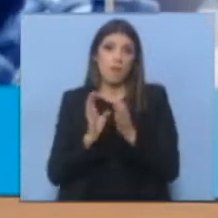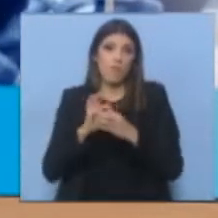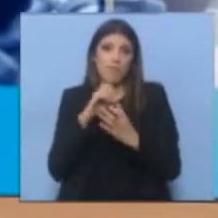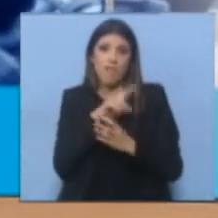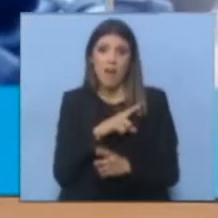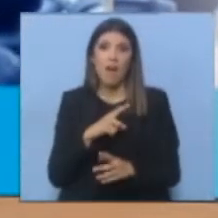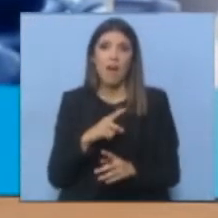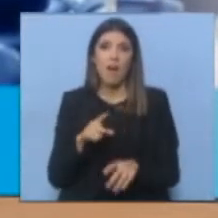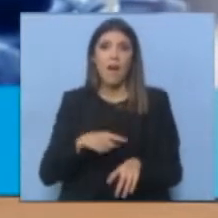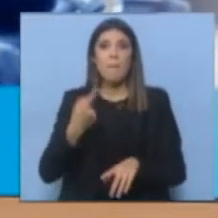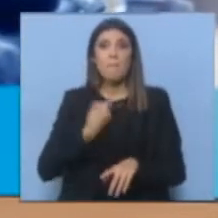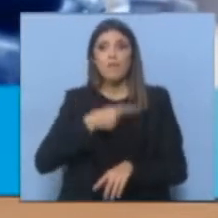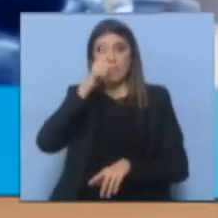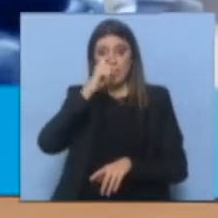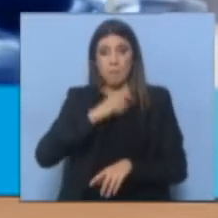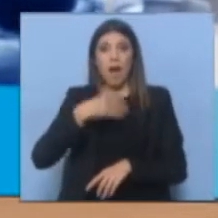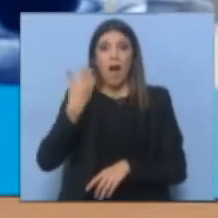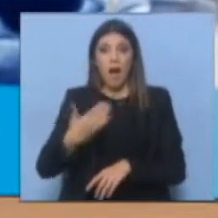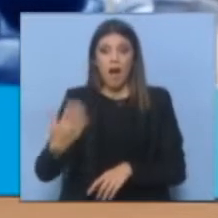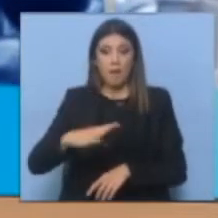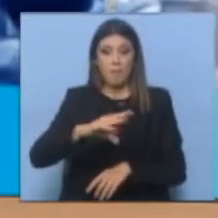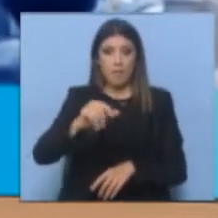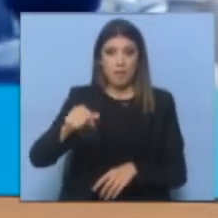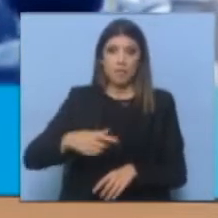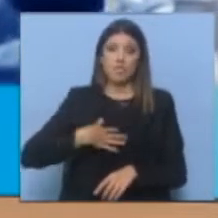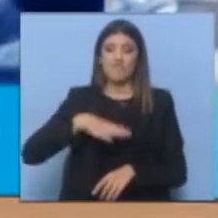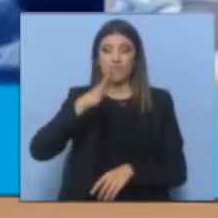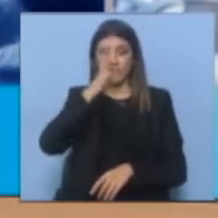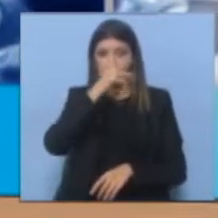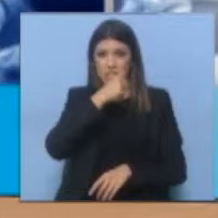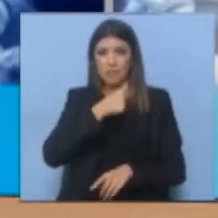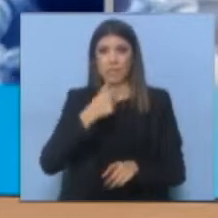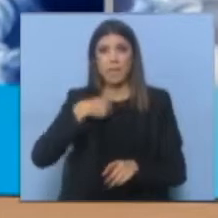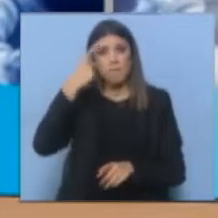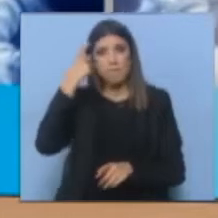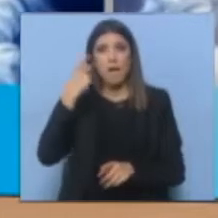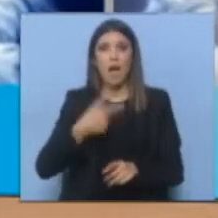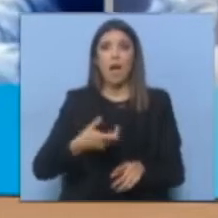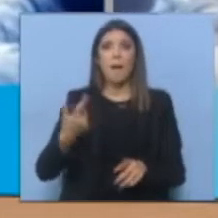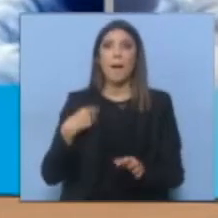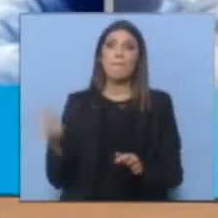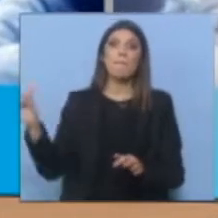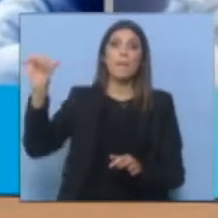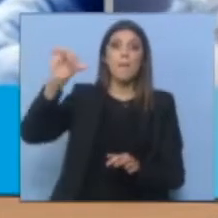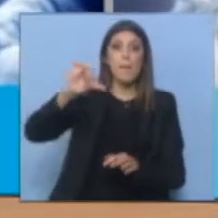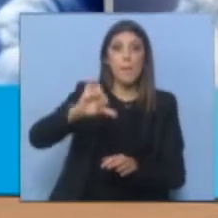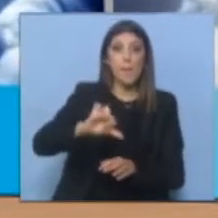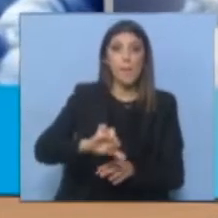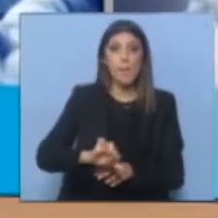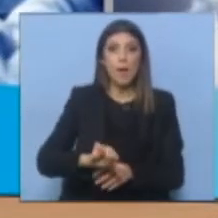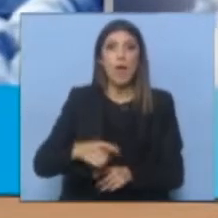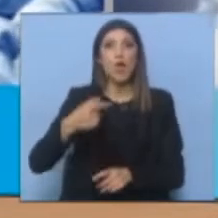que nos lembrar que há determinados países e infelizmente nos últimos anos tem-se agravado cada vez mais esta situação, de que continua a haver uma